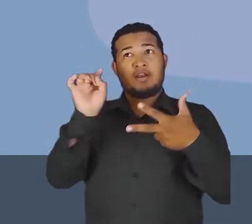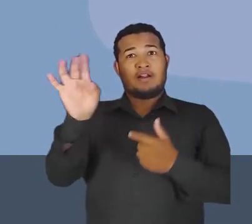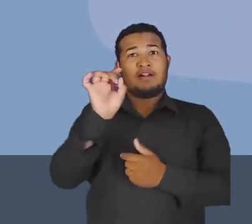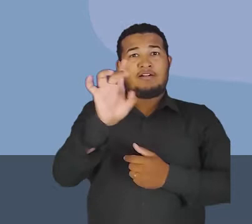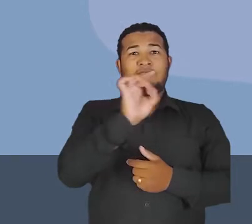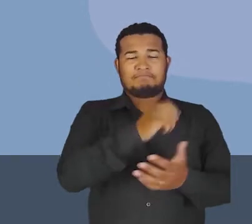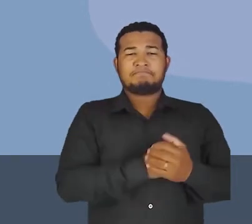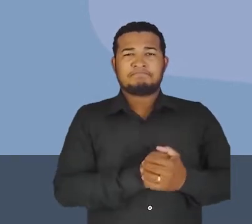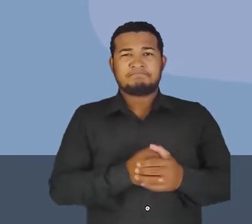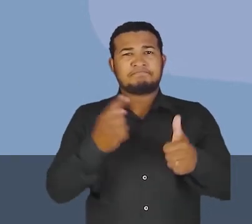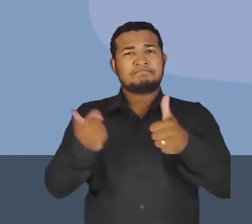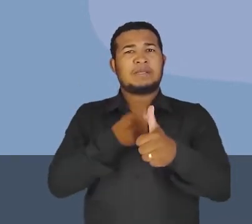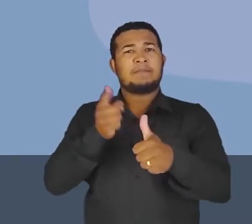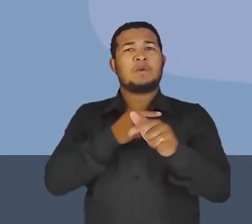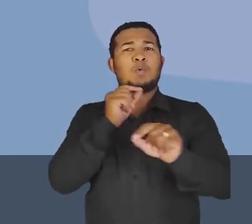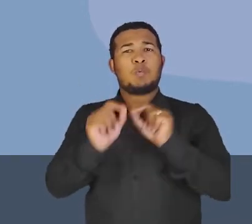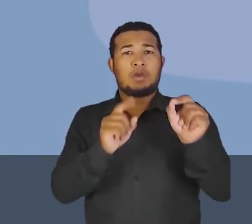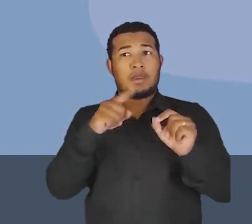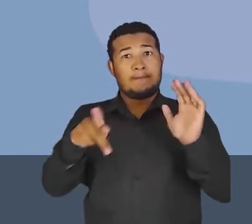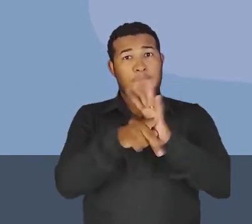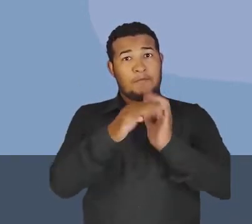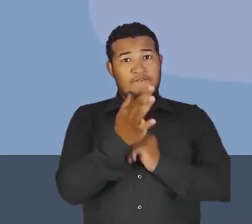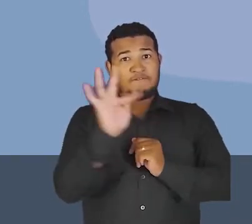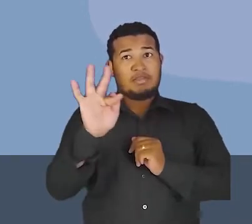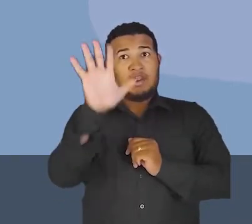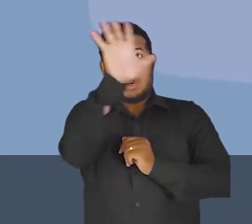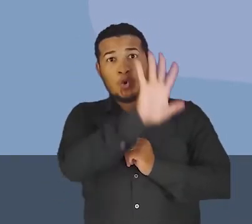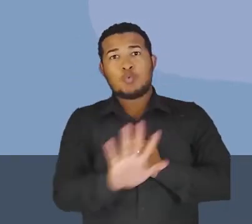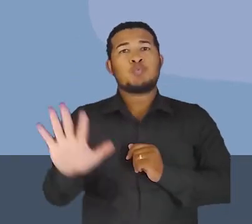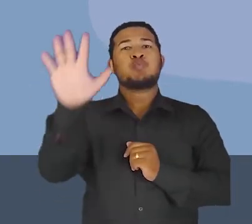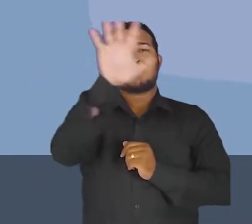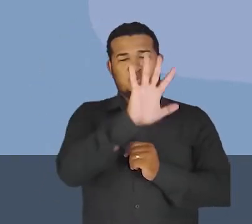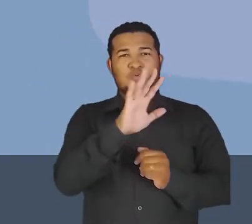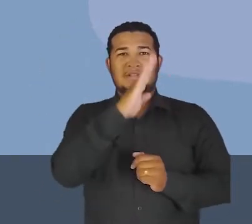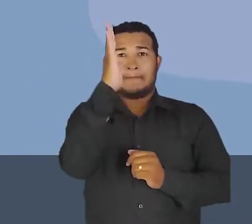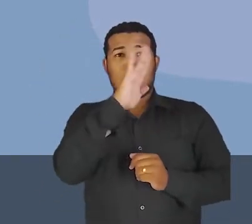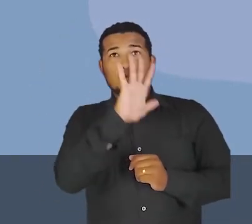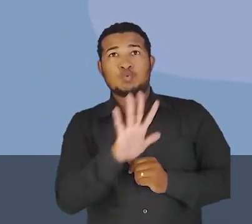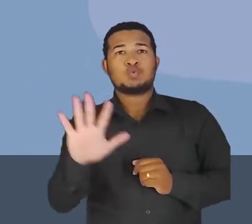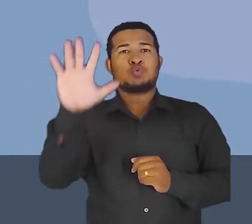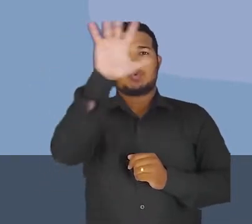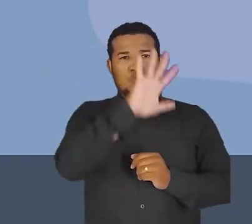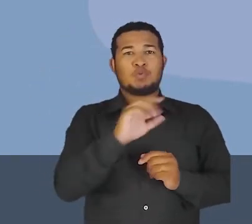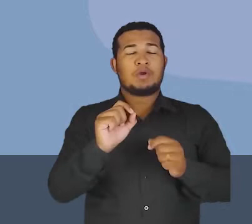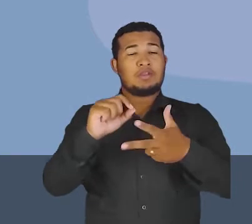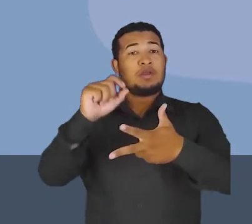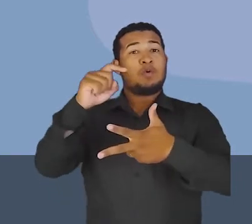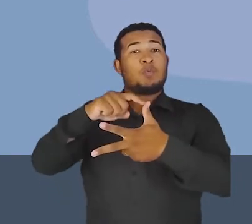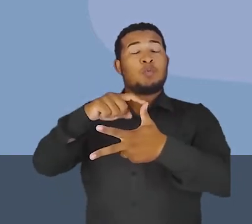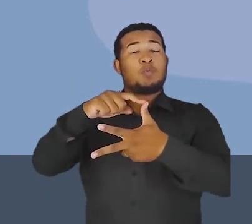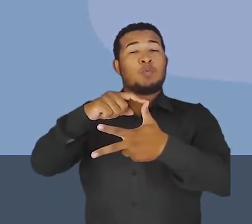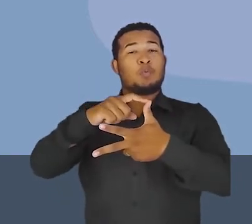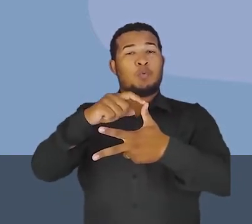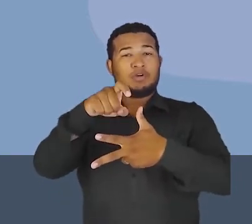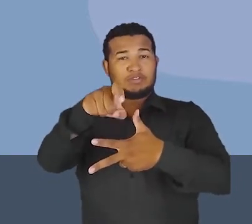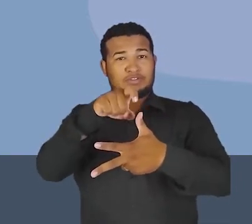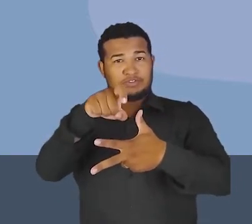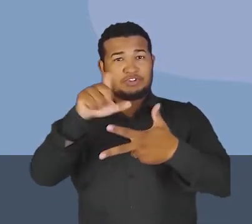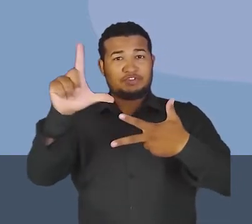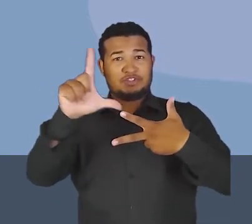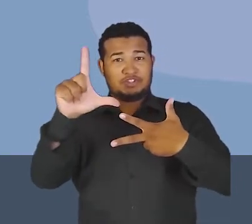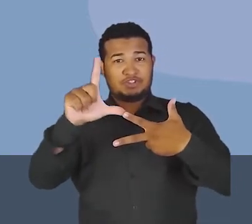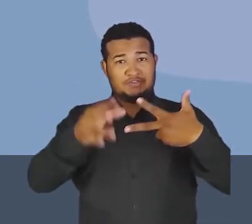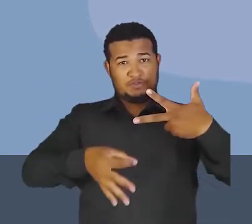a gente analisa a questão do poder federal, da esfera federal, o poder executivo, legislativo e judiciário. Quer